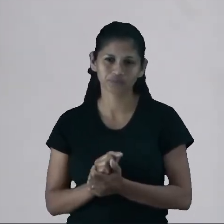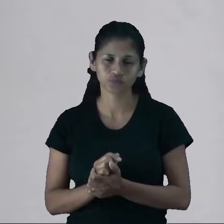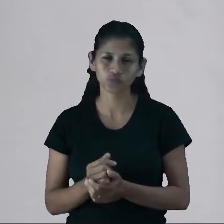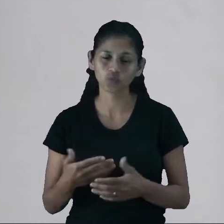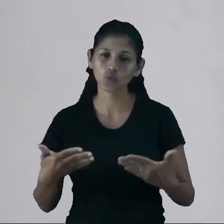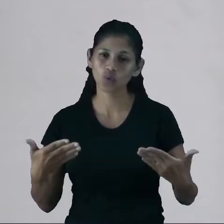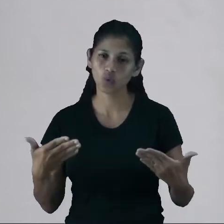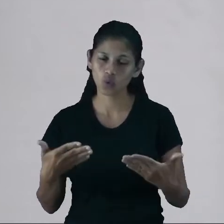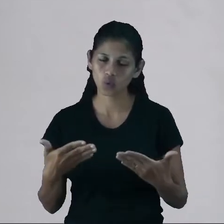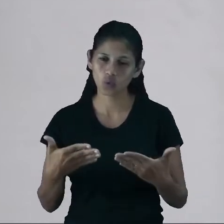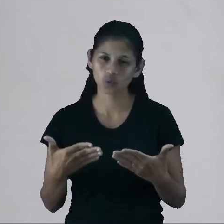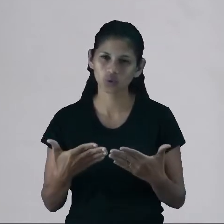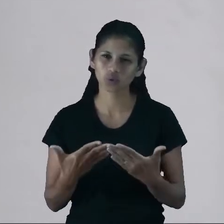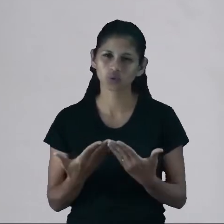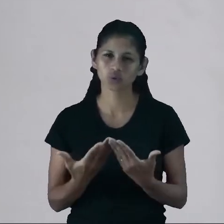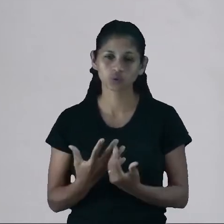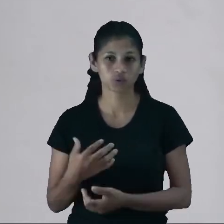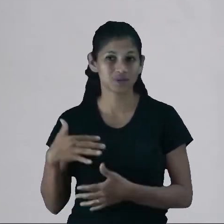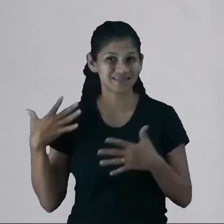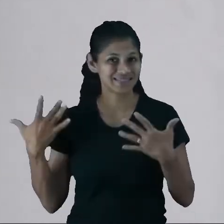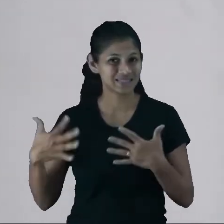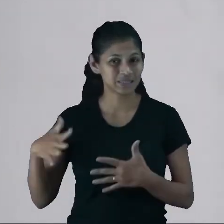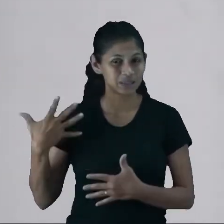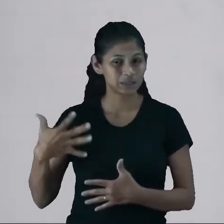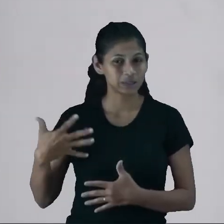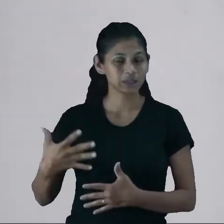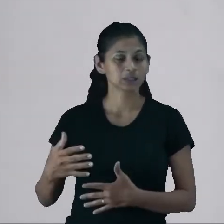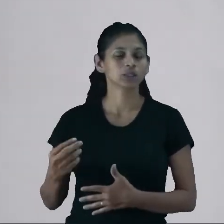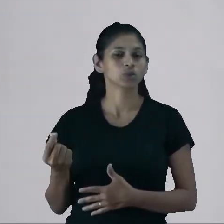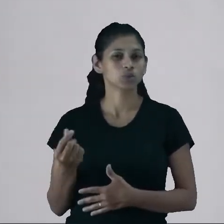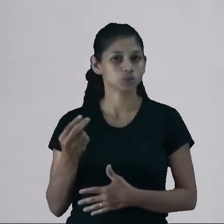mas antigamente não era dessa forma.